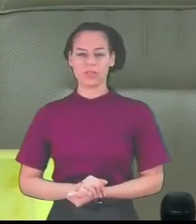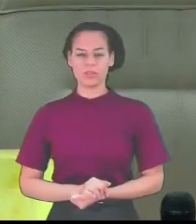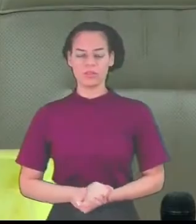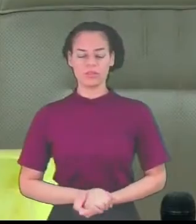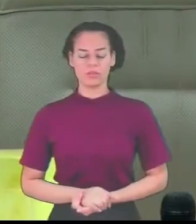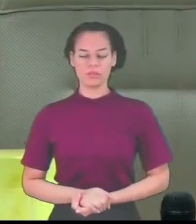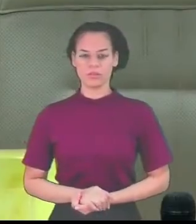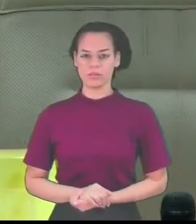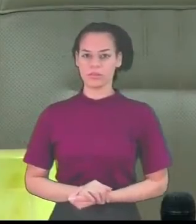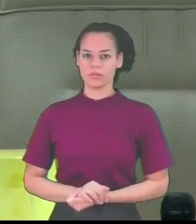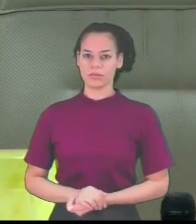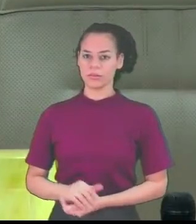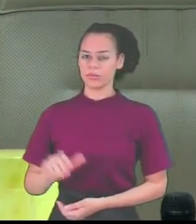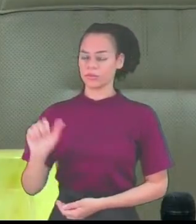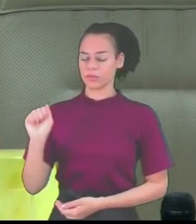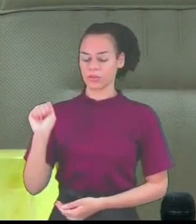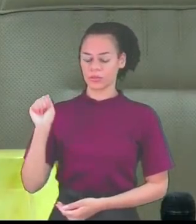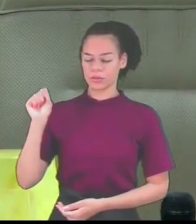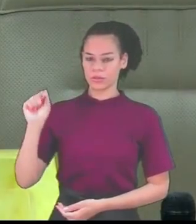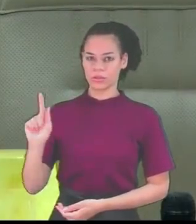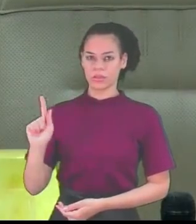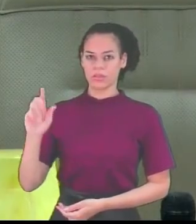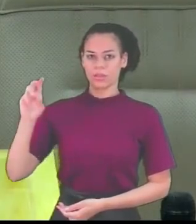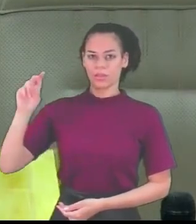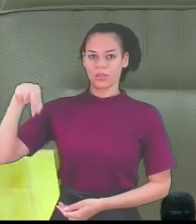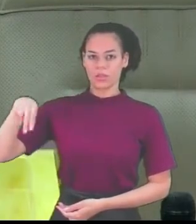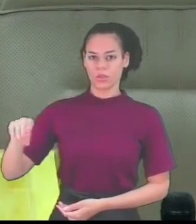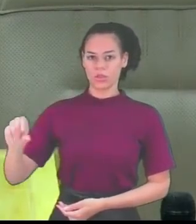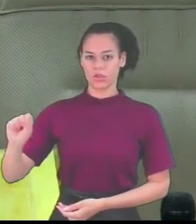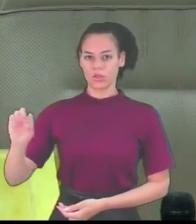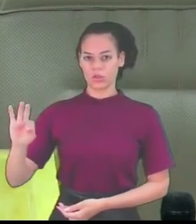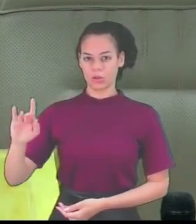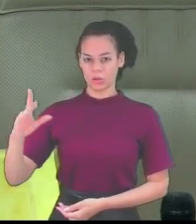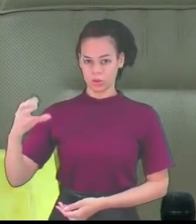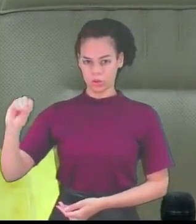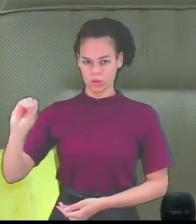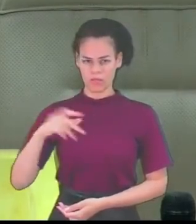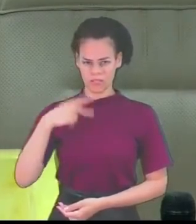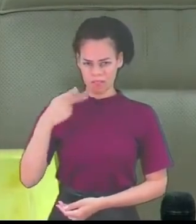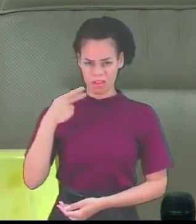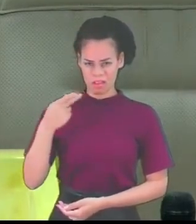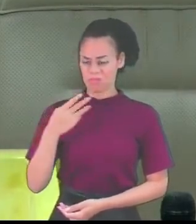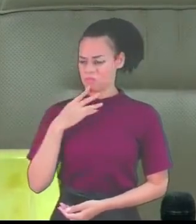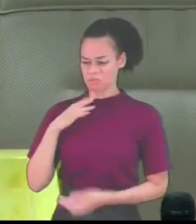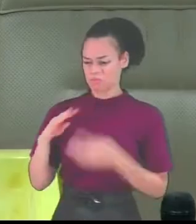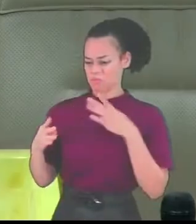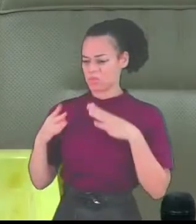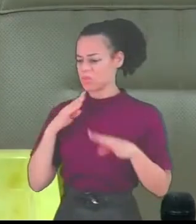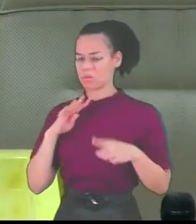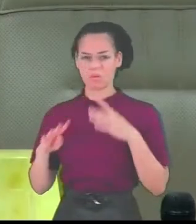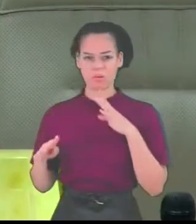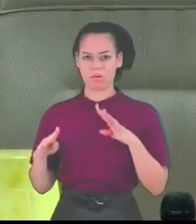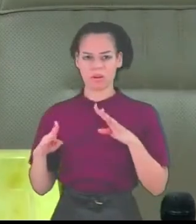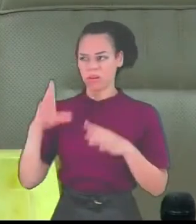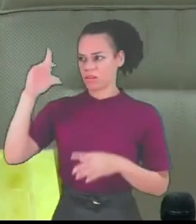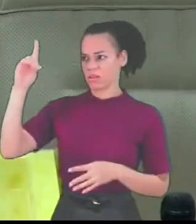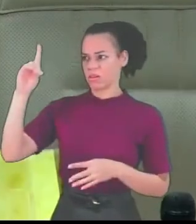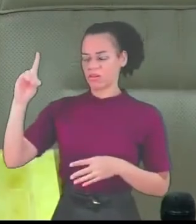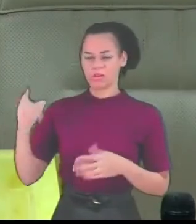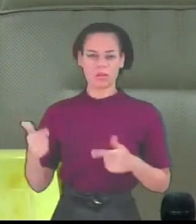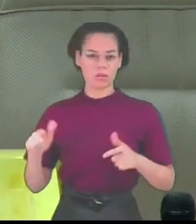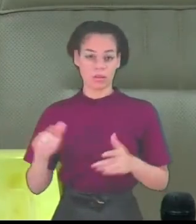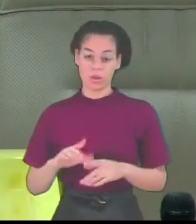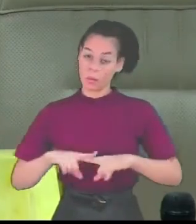não é possível conhecer a Deus mas Paulo diz Paulo fala de